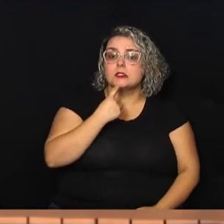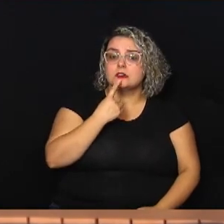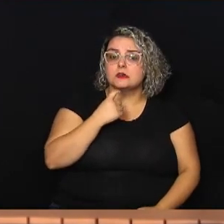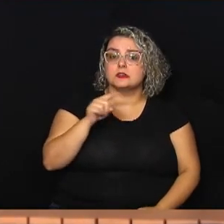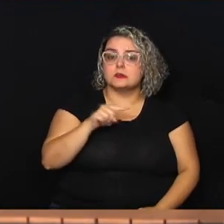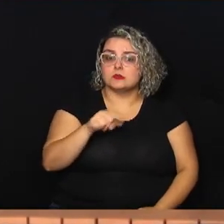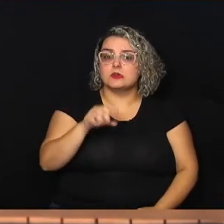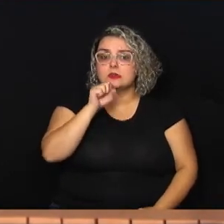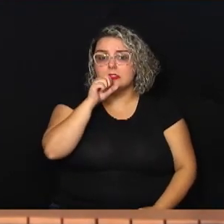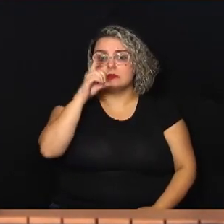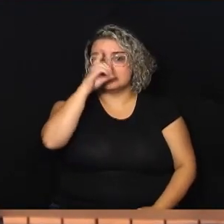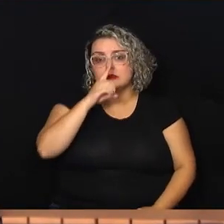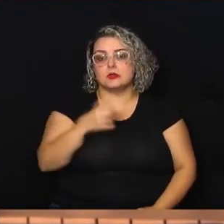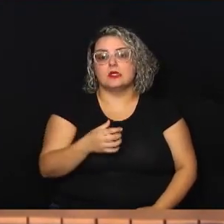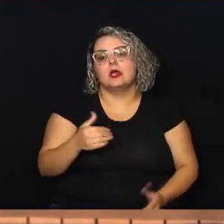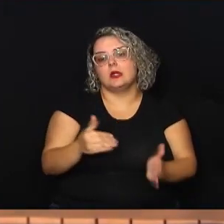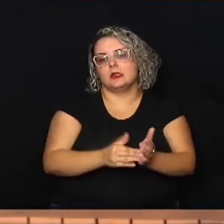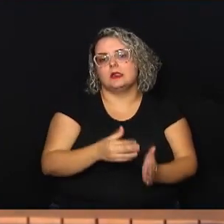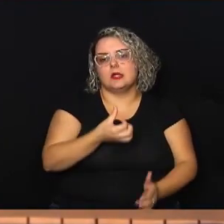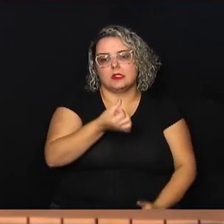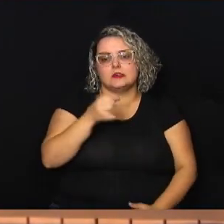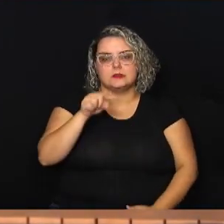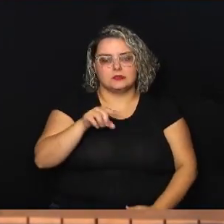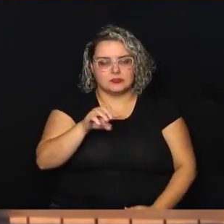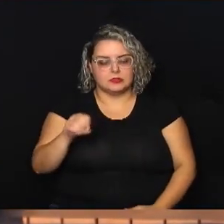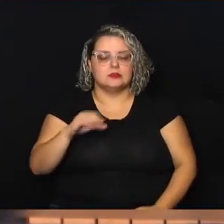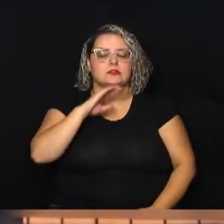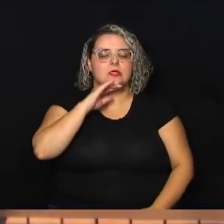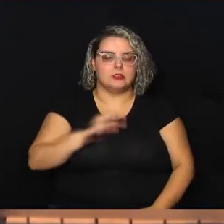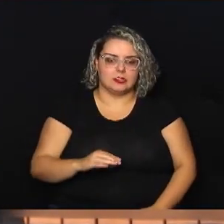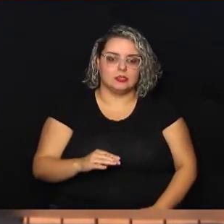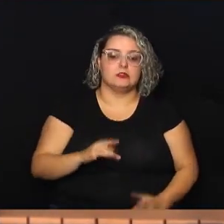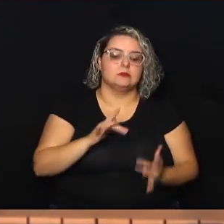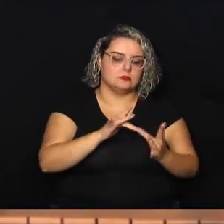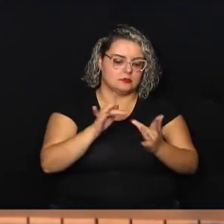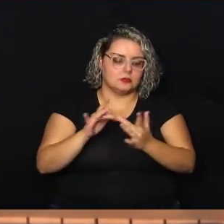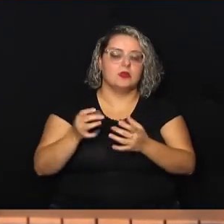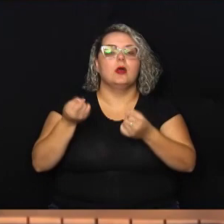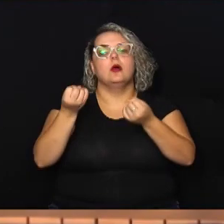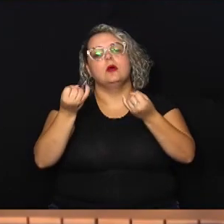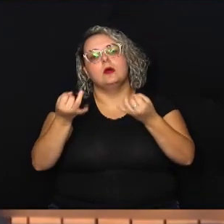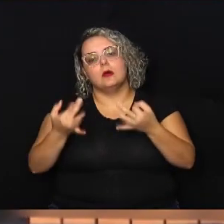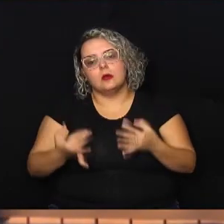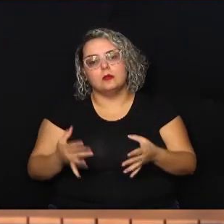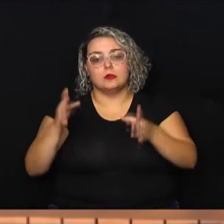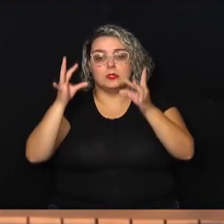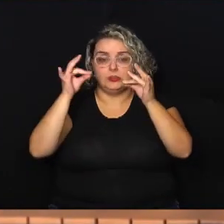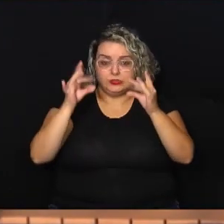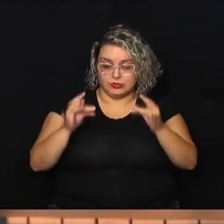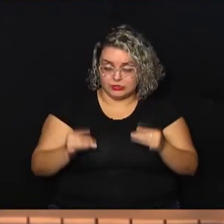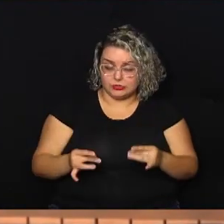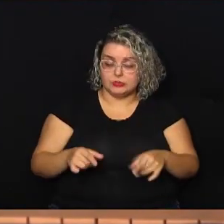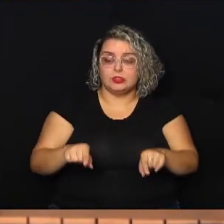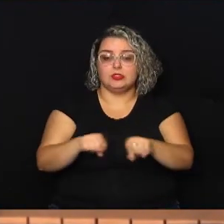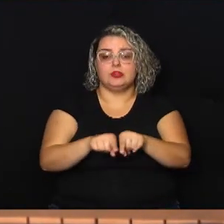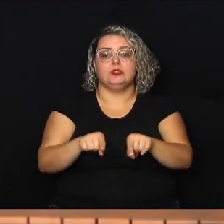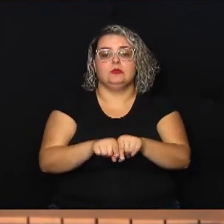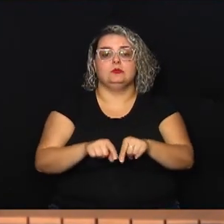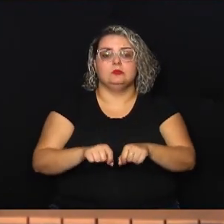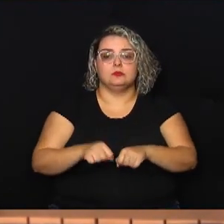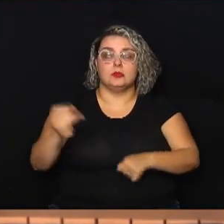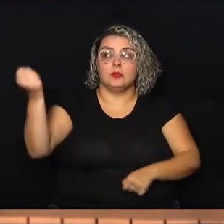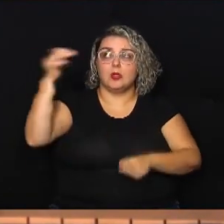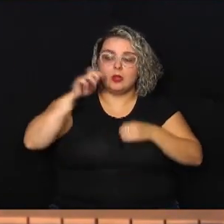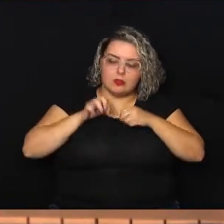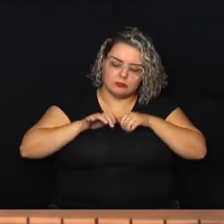né? Então, quem quiser contactar, nós vamos explicar de maneira mais detalhada e também transmitir a luz